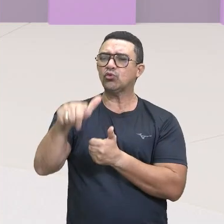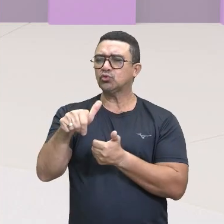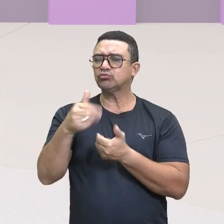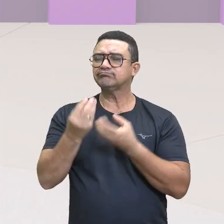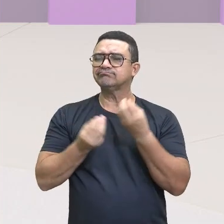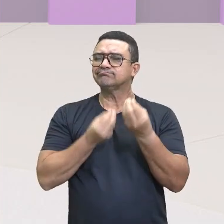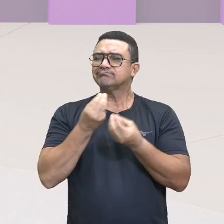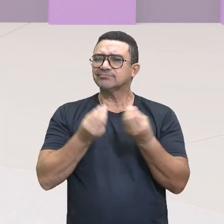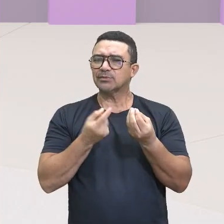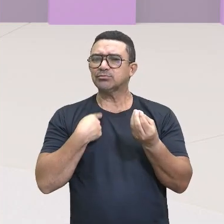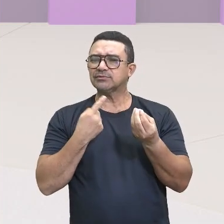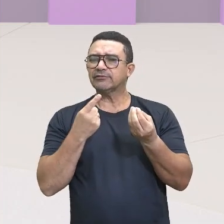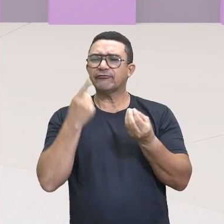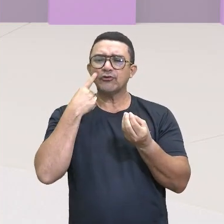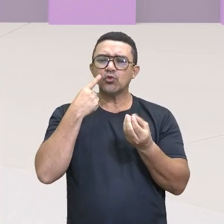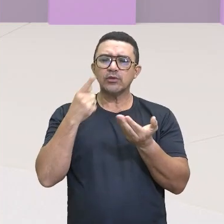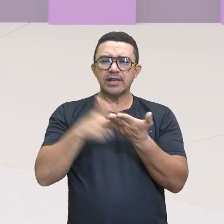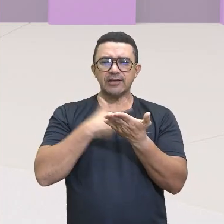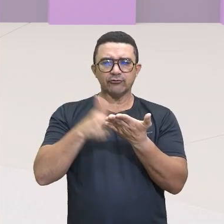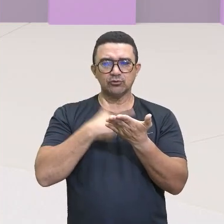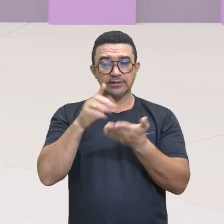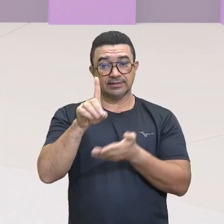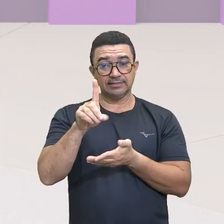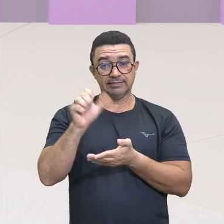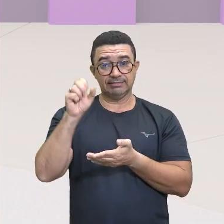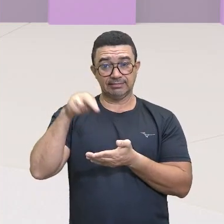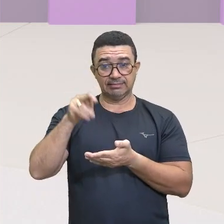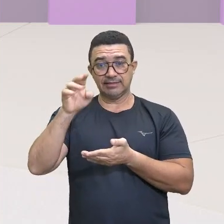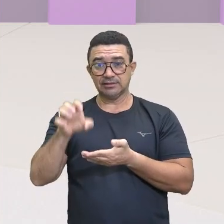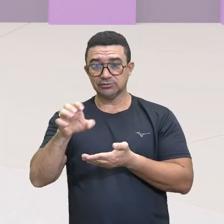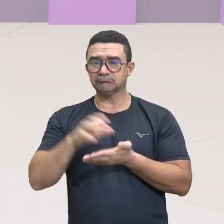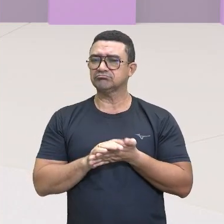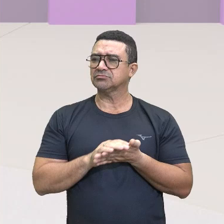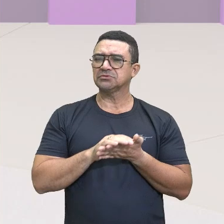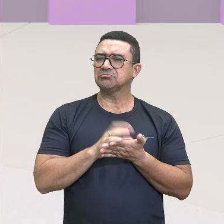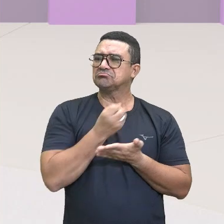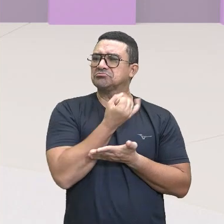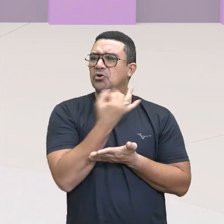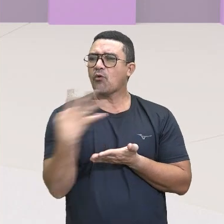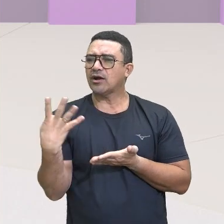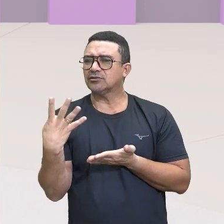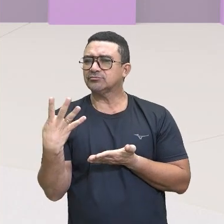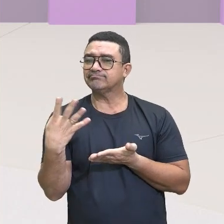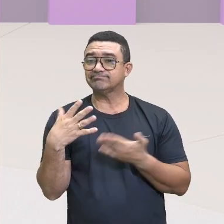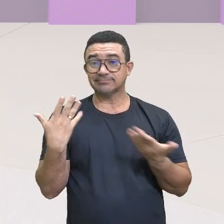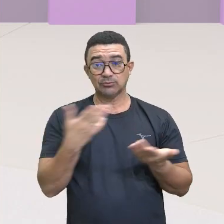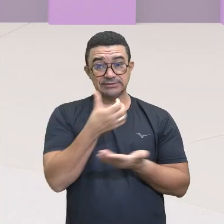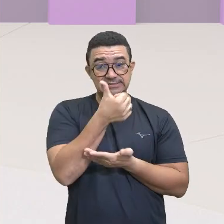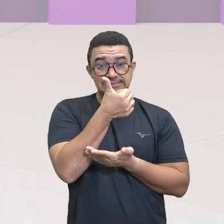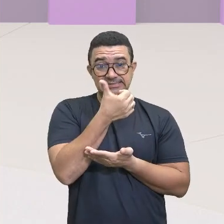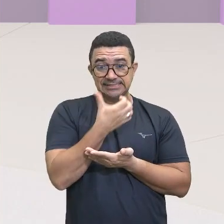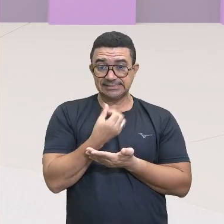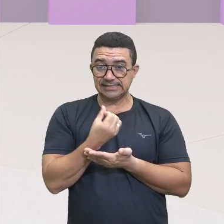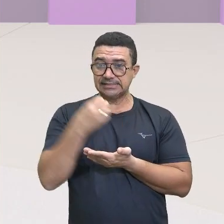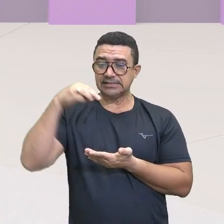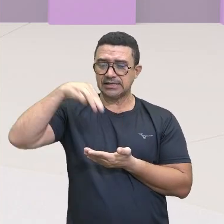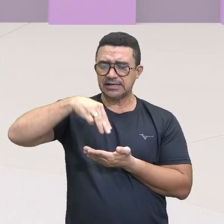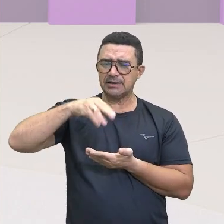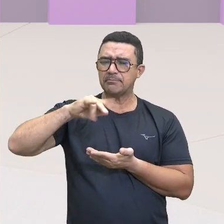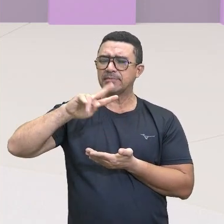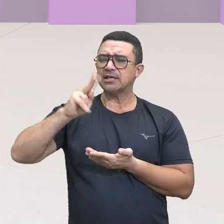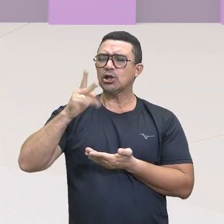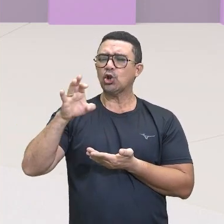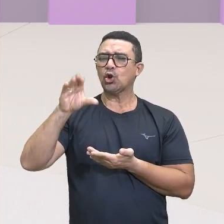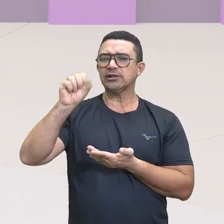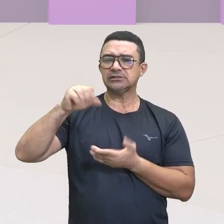que para cultivar tal quantidade de trigo, seria necessário 16 milhões de planetas iguais à